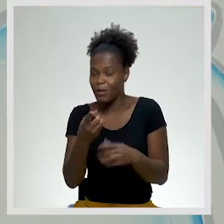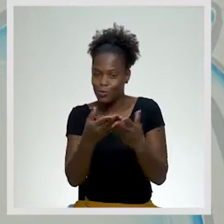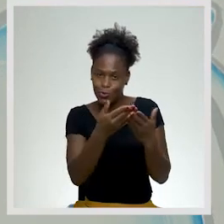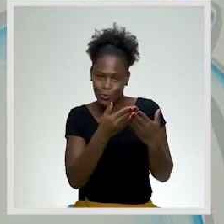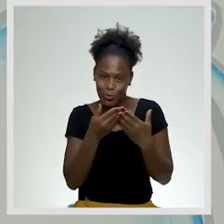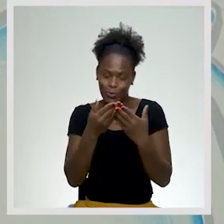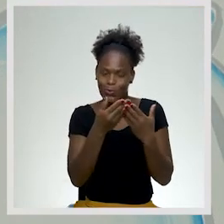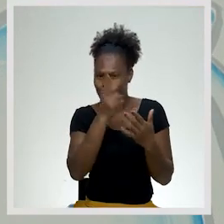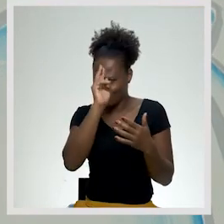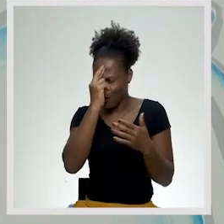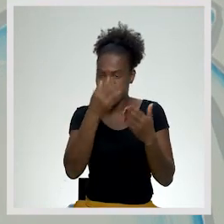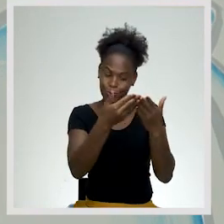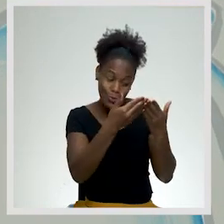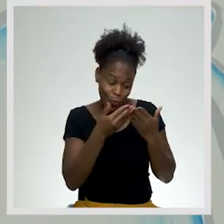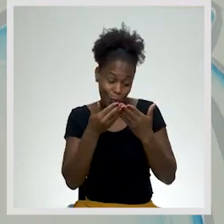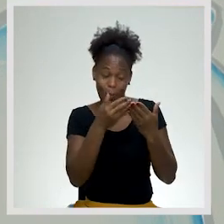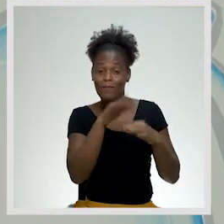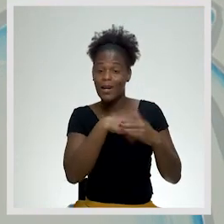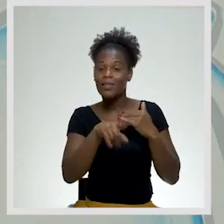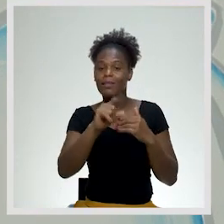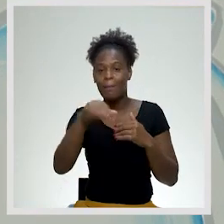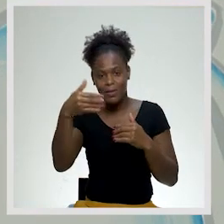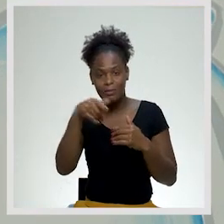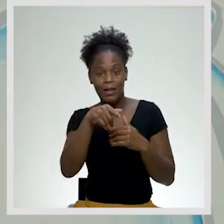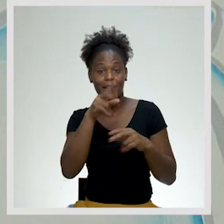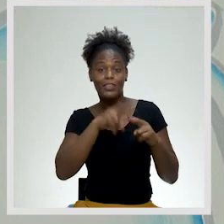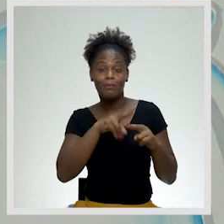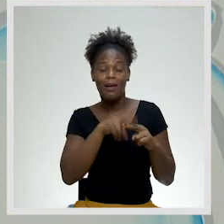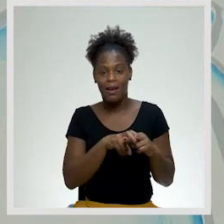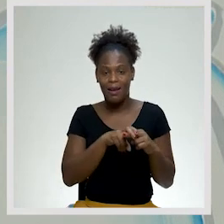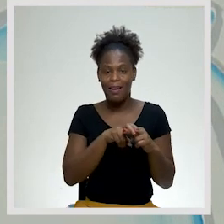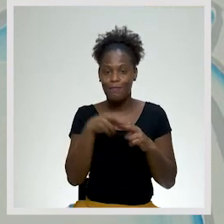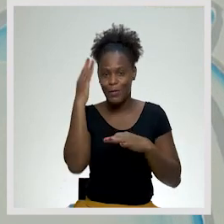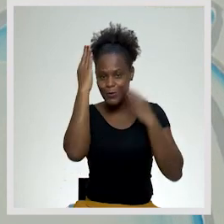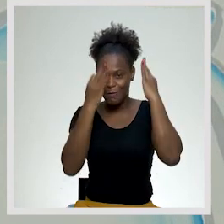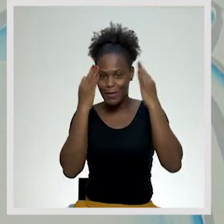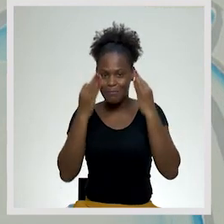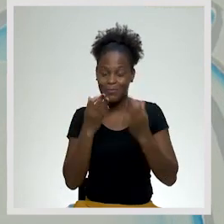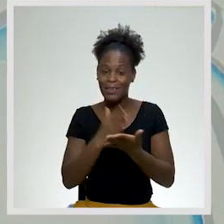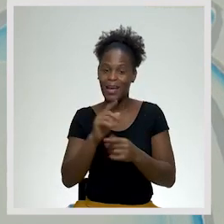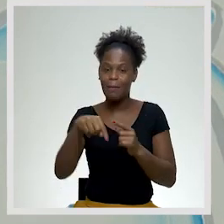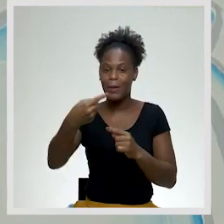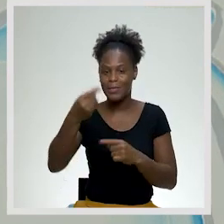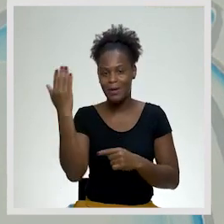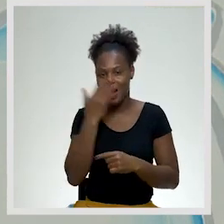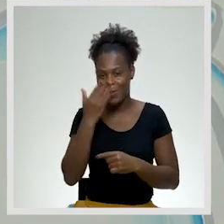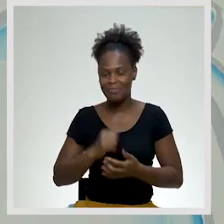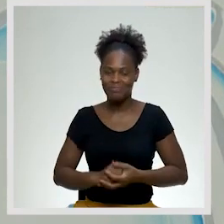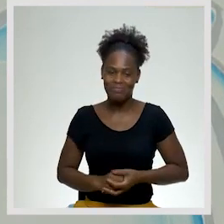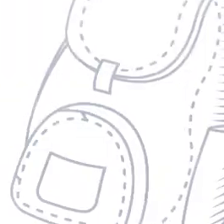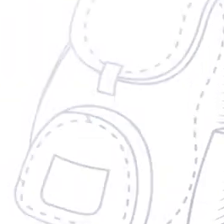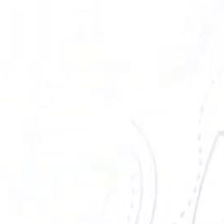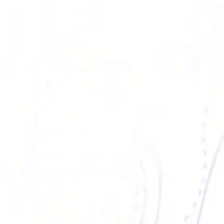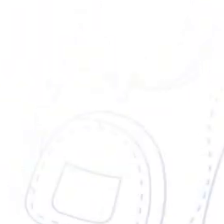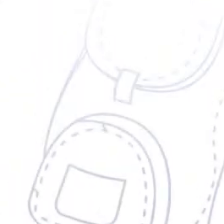estudar, dedicar-se aos estudos e principalmente a disciplina de filosofia. Até a nossa próxima aula.